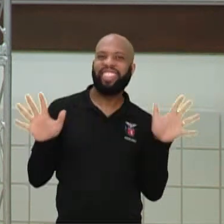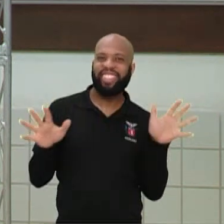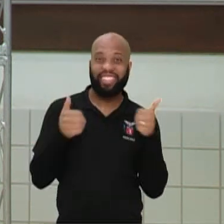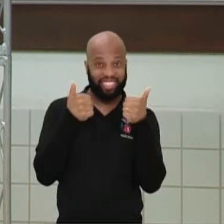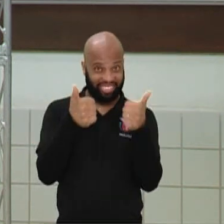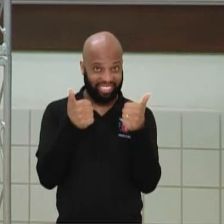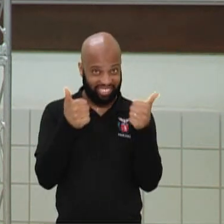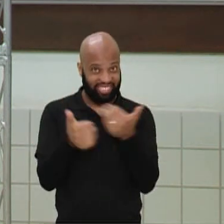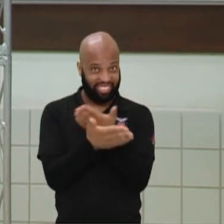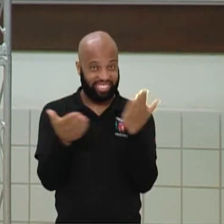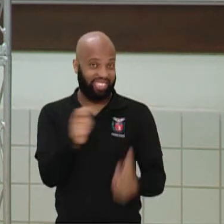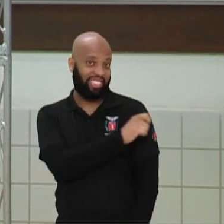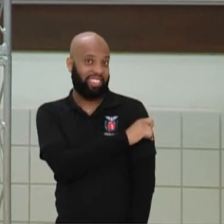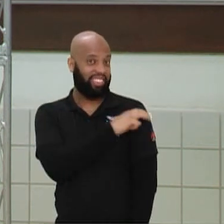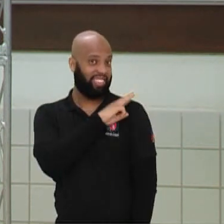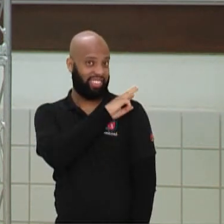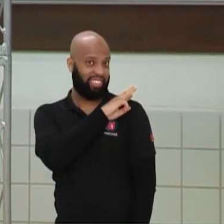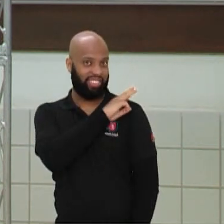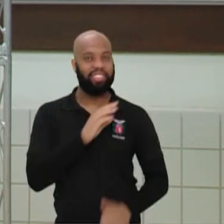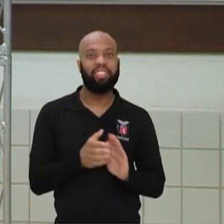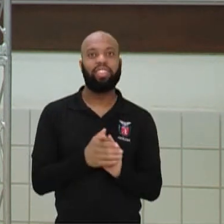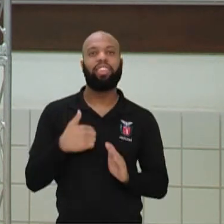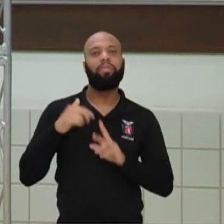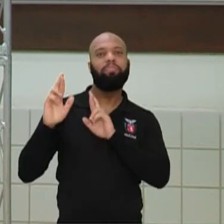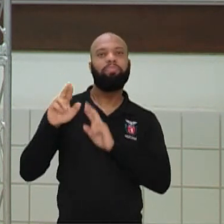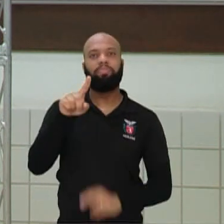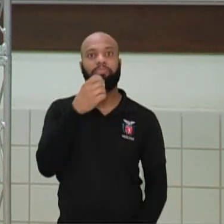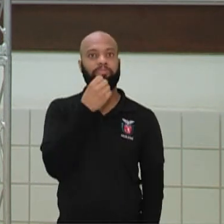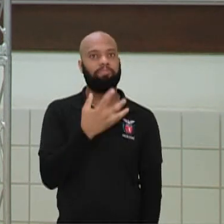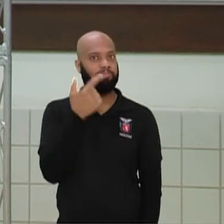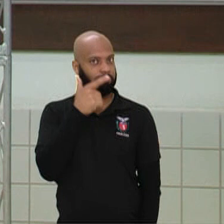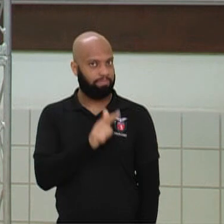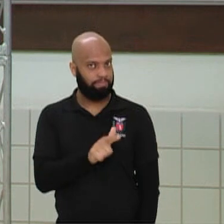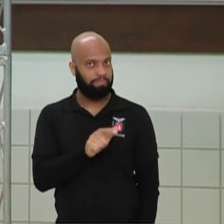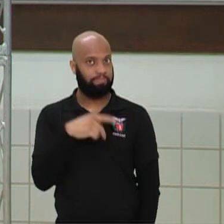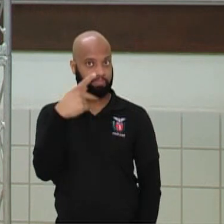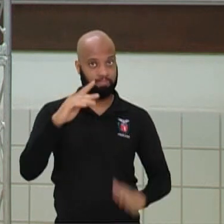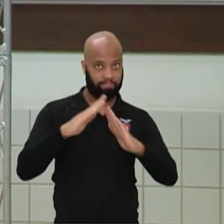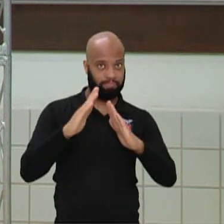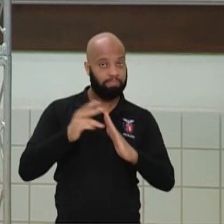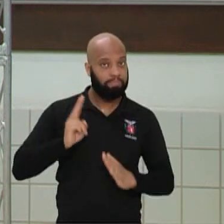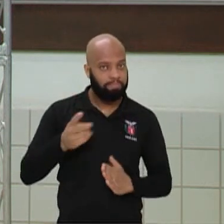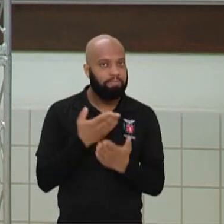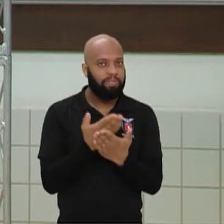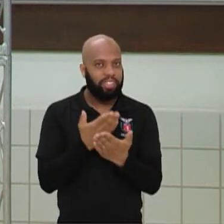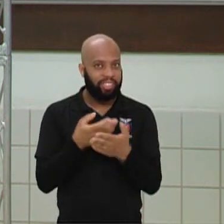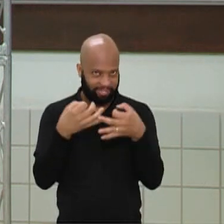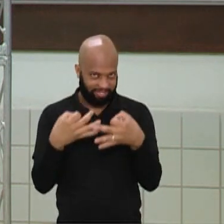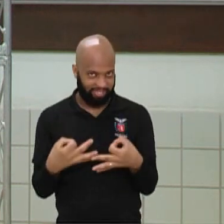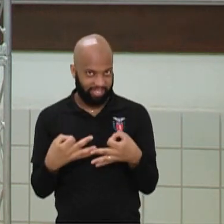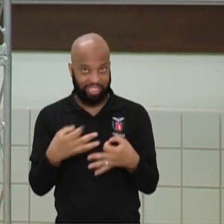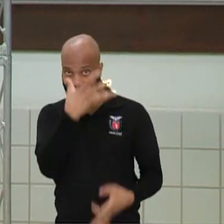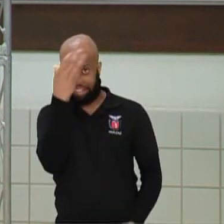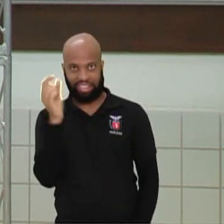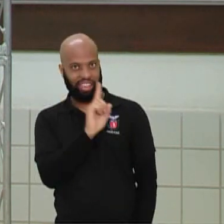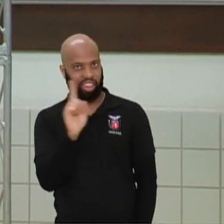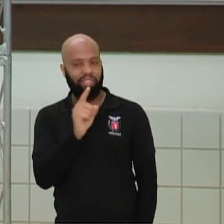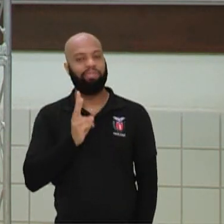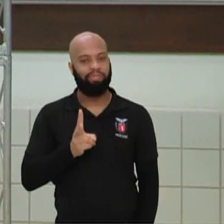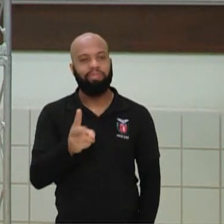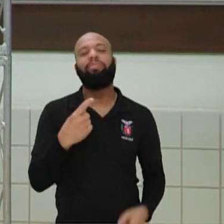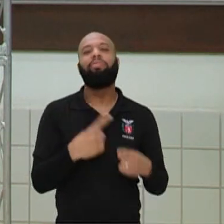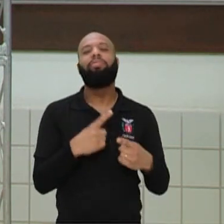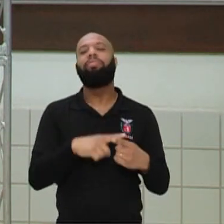Olá, tudo bem com vocês, alunos do terceiro ano? Espero que vocês estejam muito bem em casa, continuando a estudar, né? Não pode esquecer